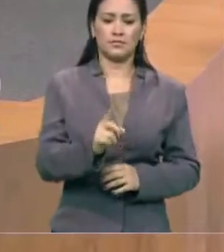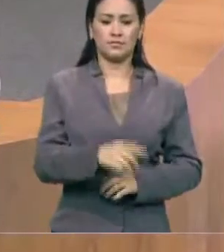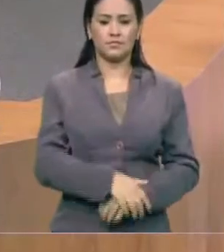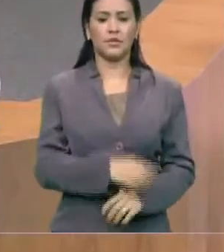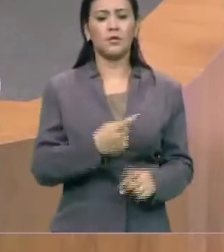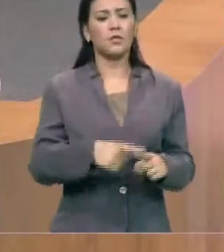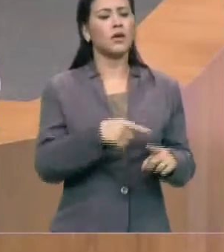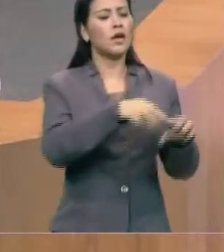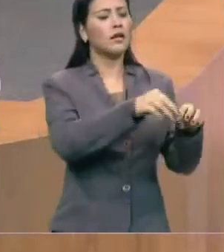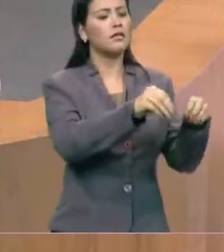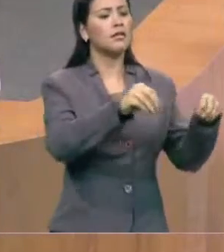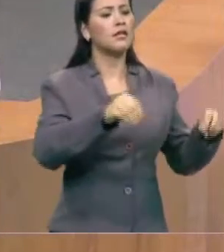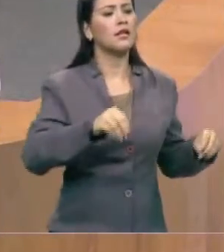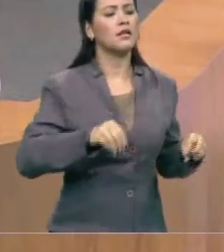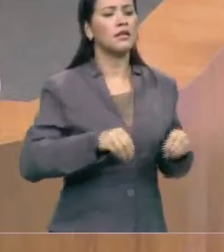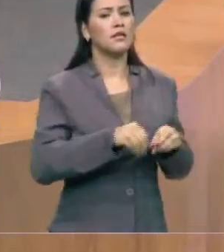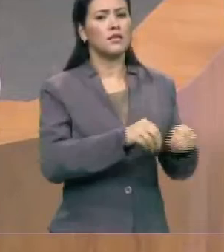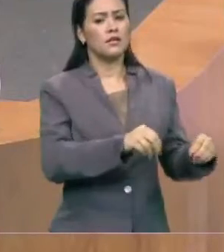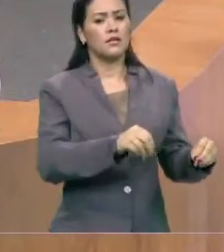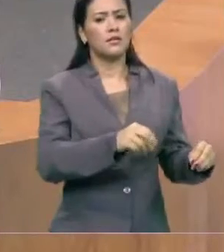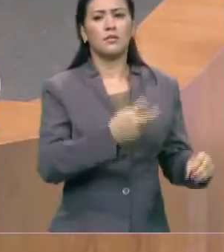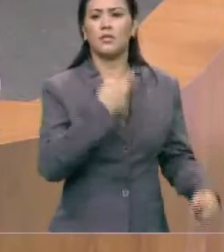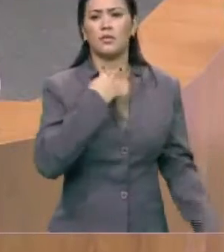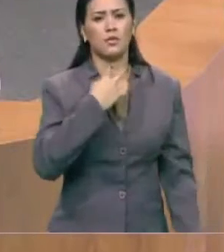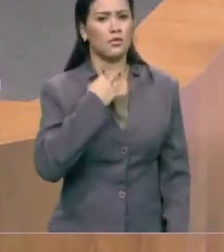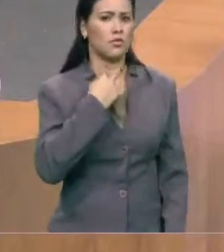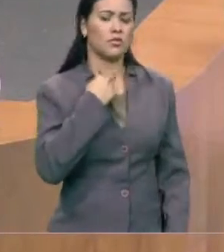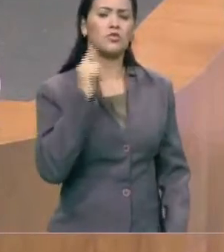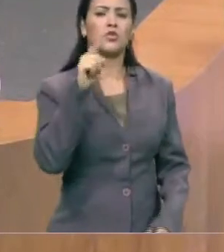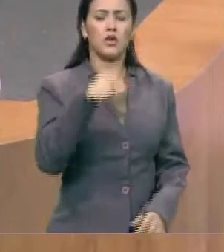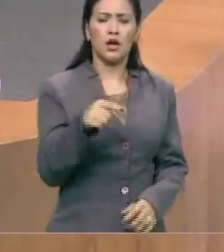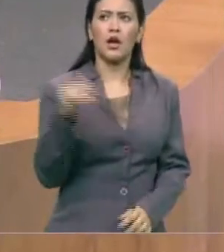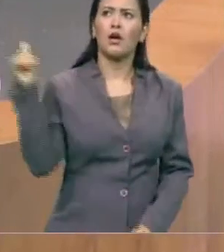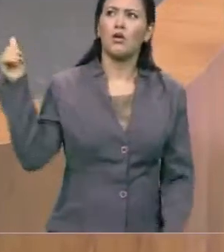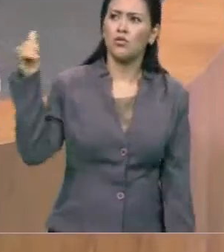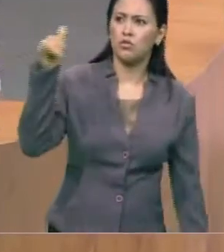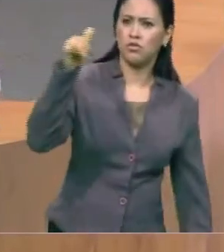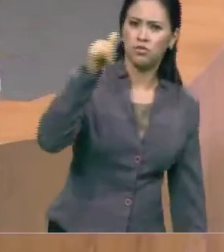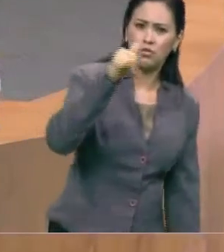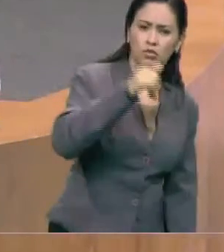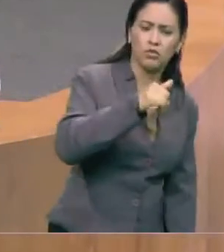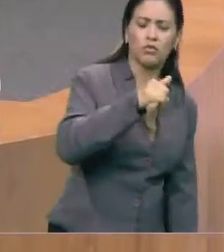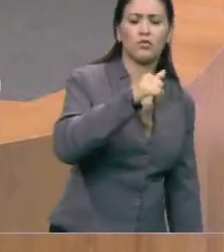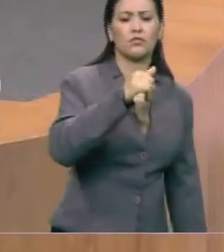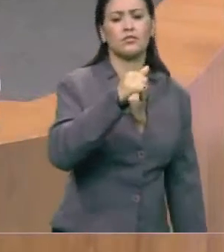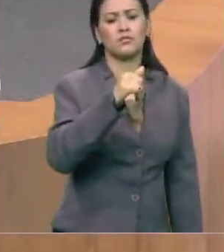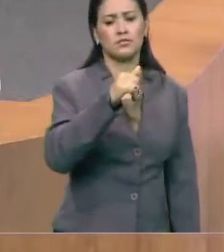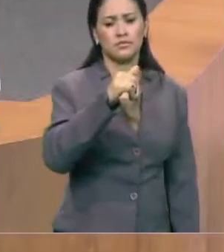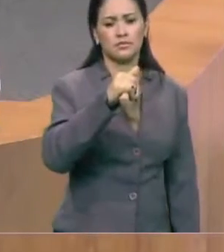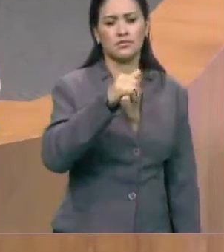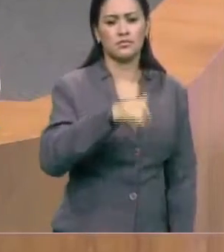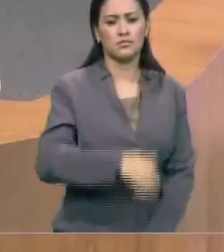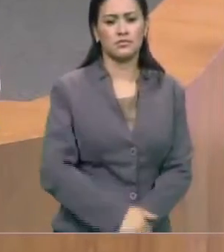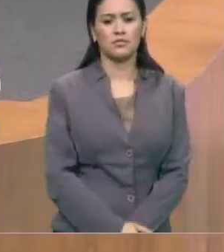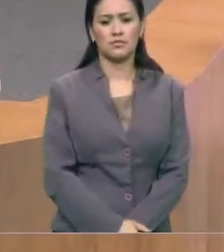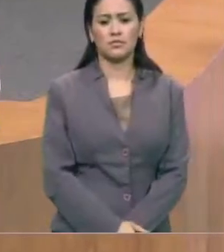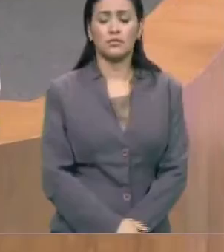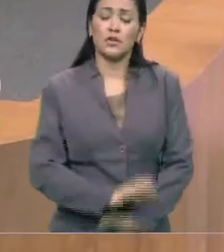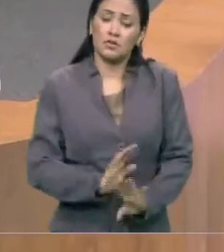Esse terreno aqui não é possível, porque é da aeronáutica, e atrapalharia de alguma maneira, deputada, os voos. Né? Tudo